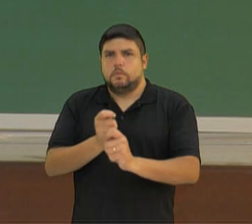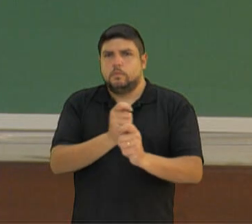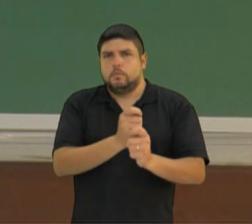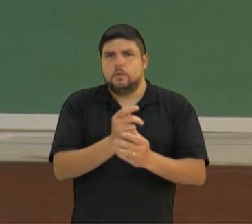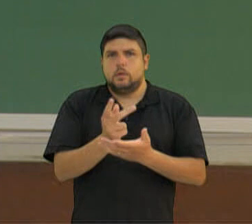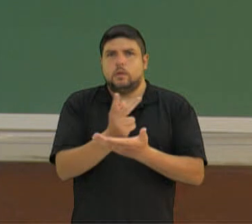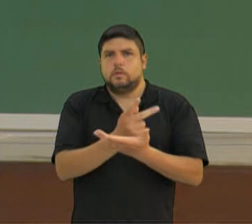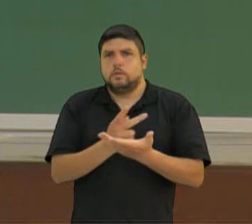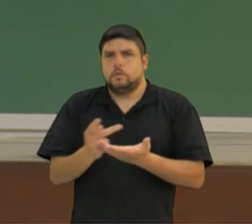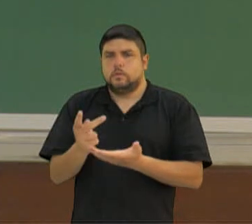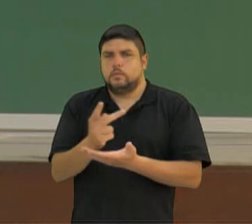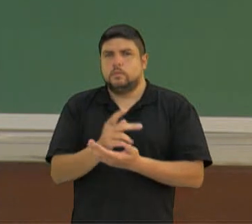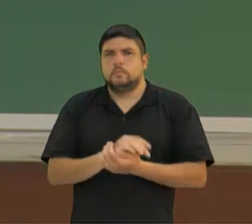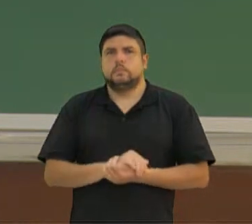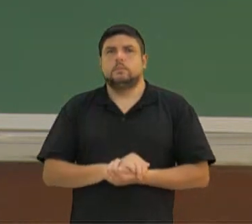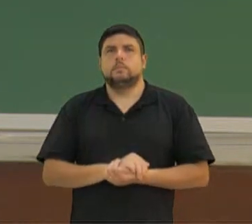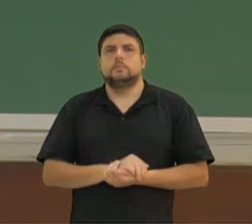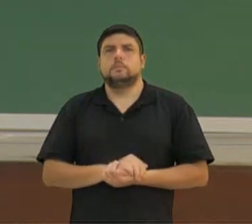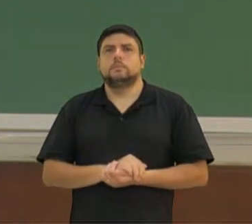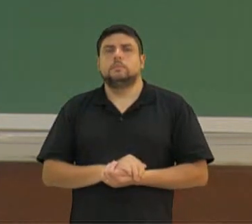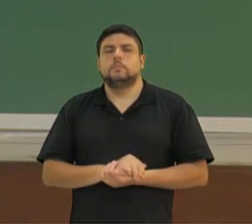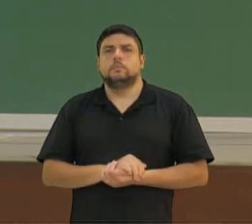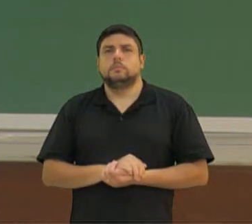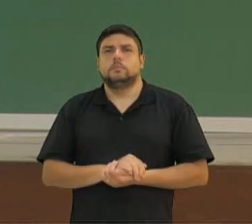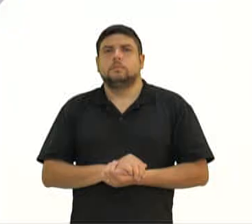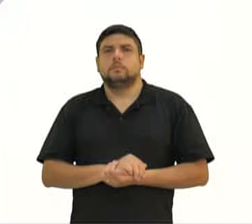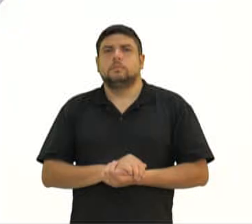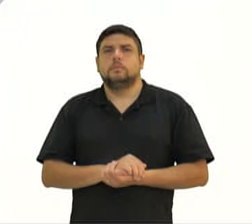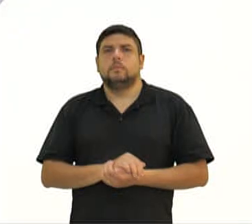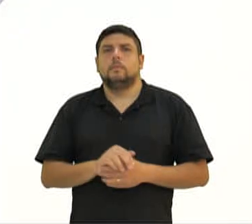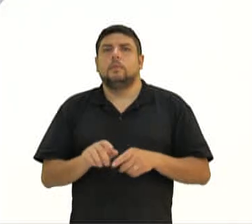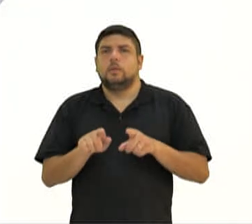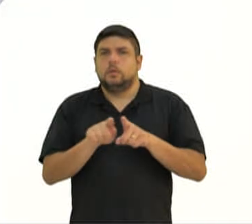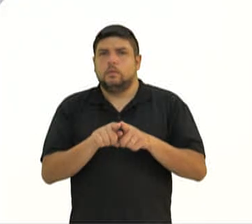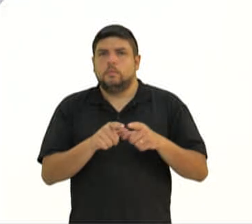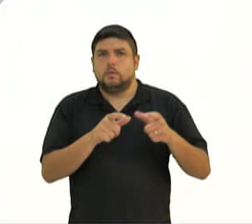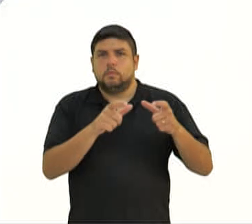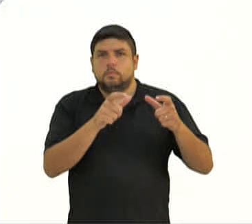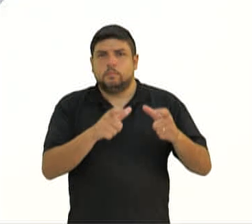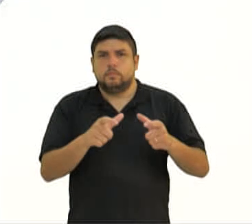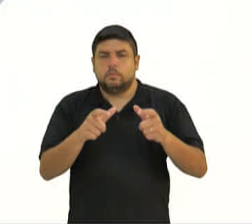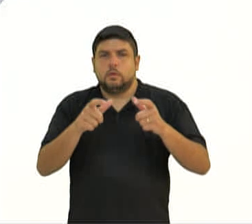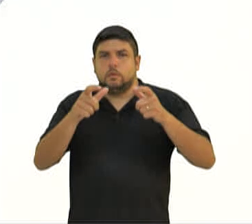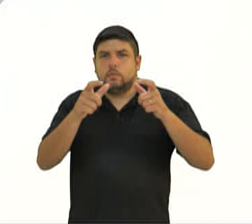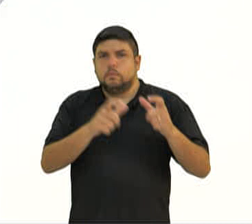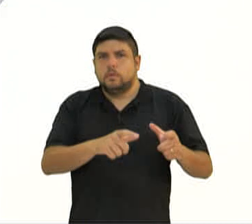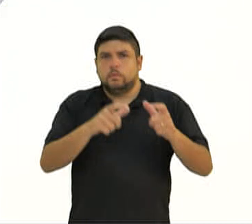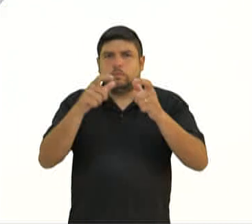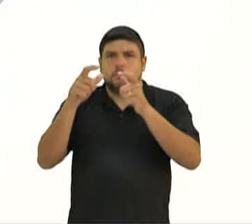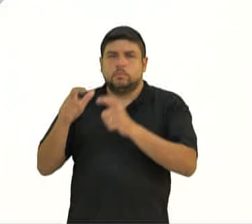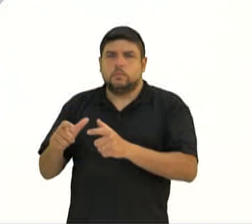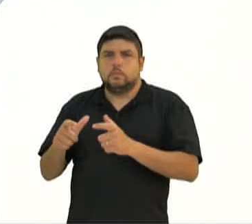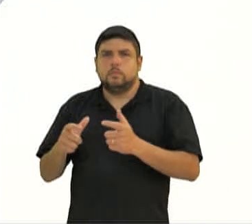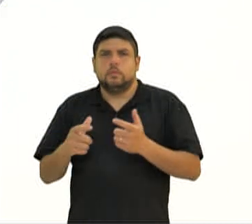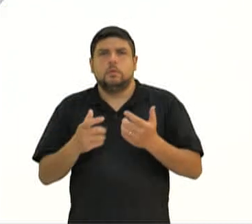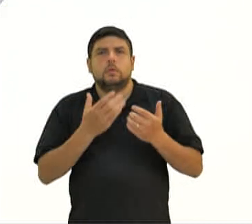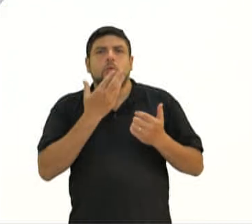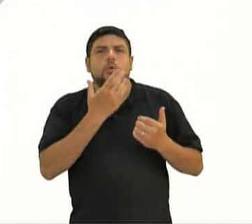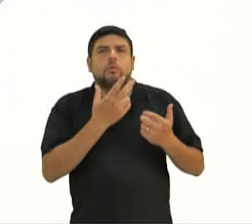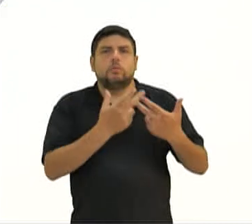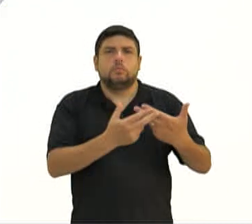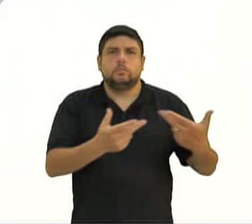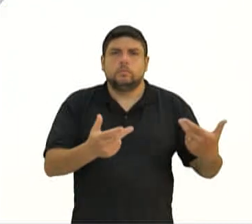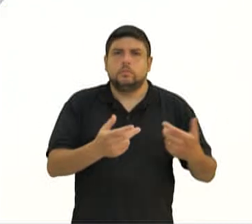tá? Duas outras formas de pratos também, né? Na parte policromia e na